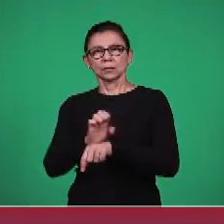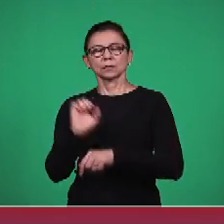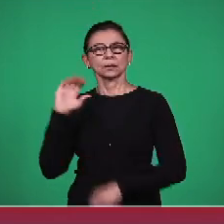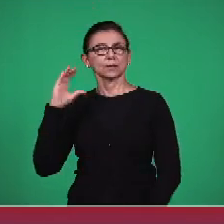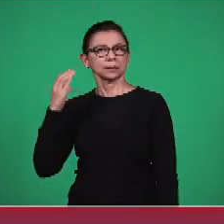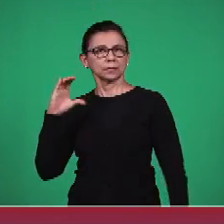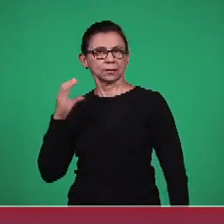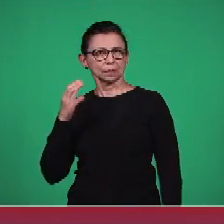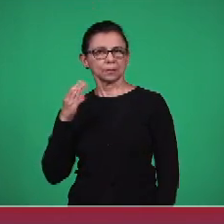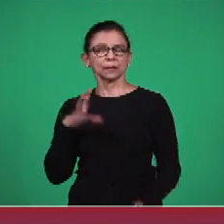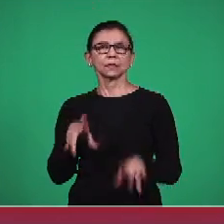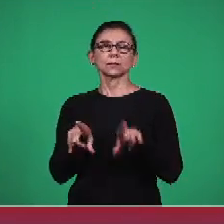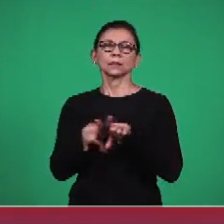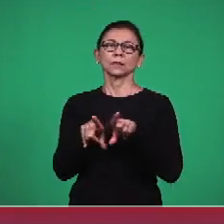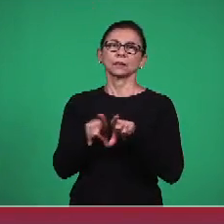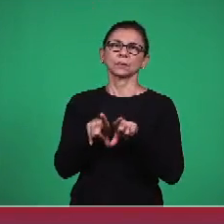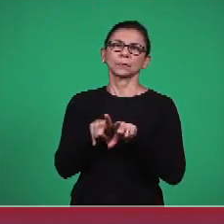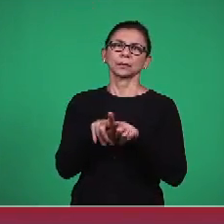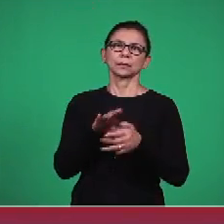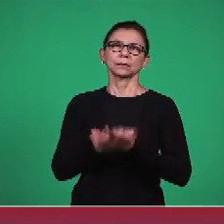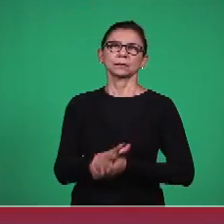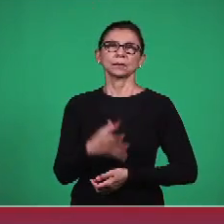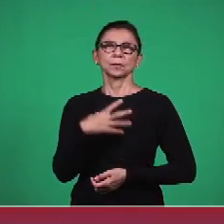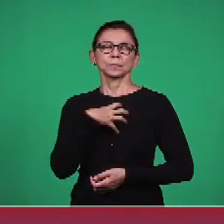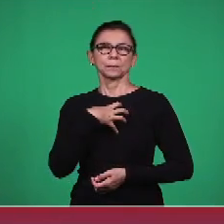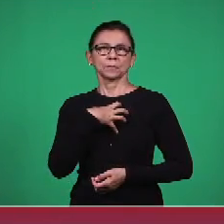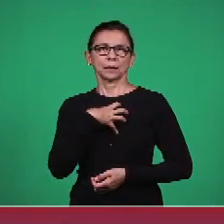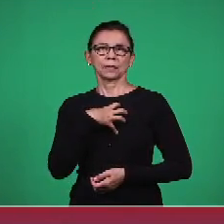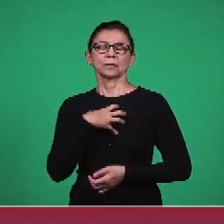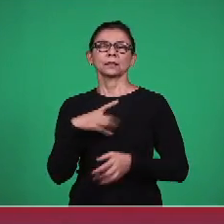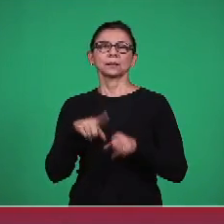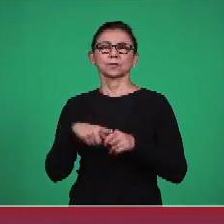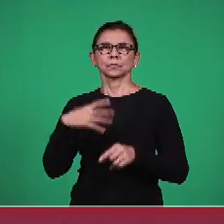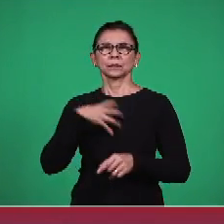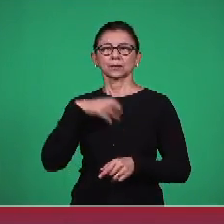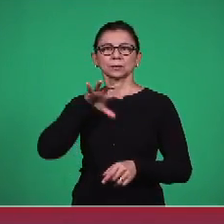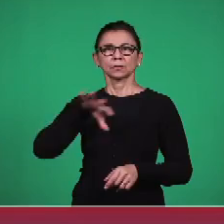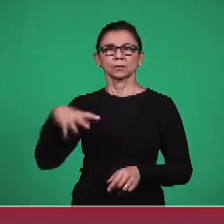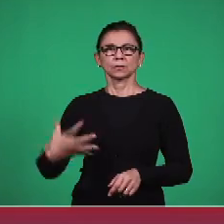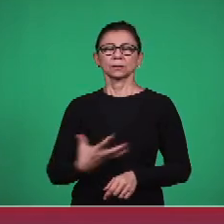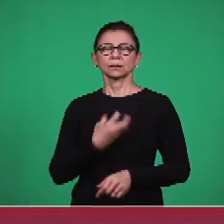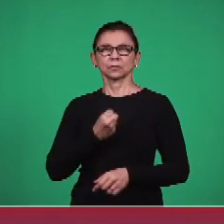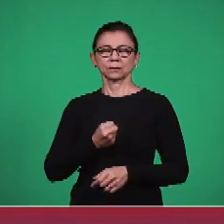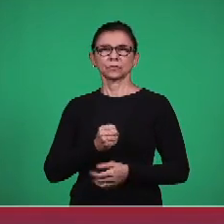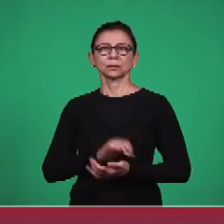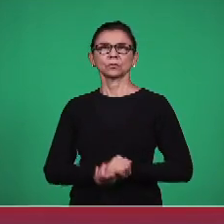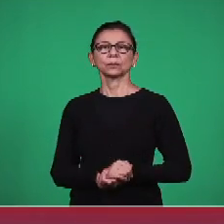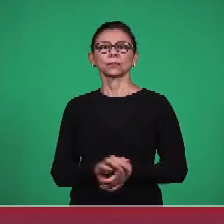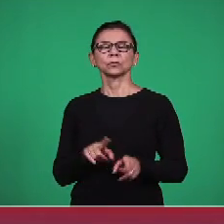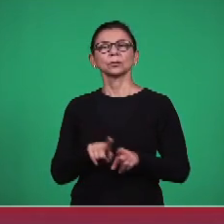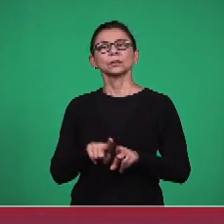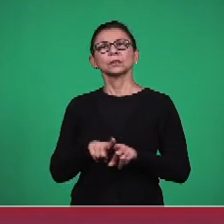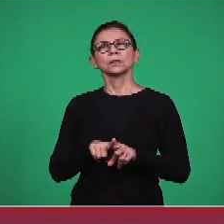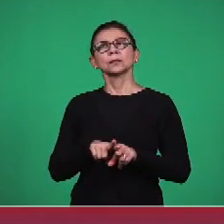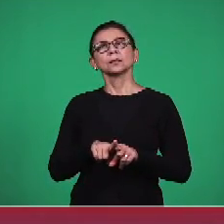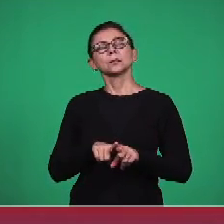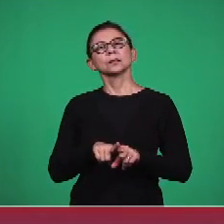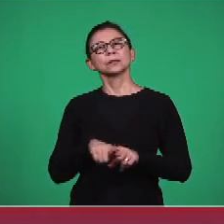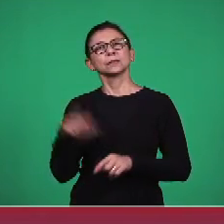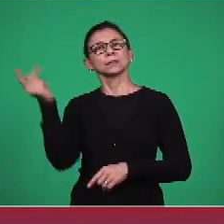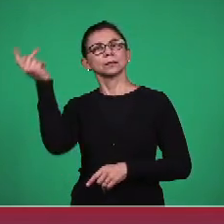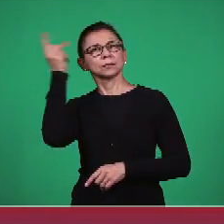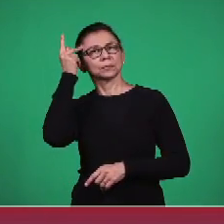Santo, Ibicaraí, Bahia, Salvador, na Bahia, São José dos Campos, em São